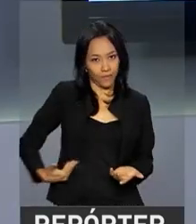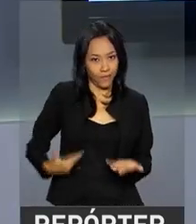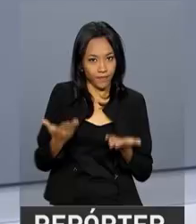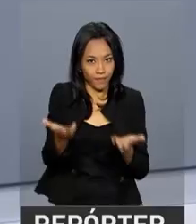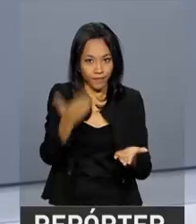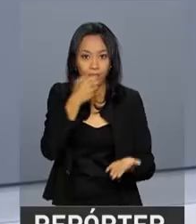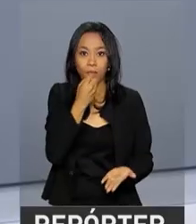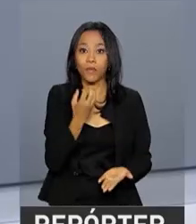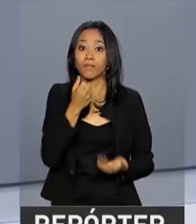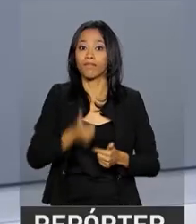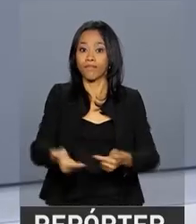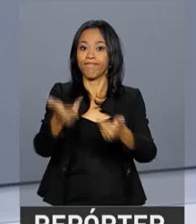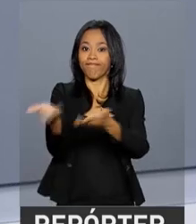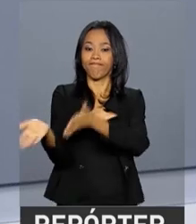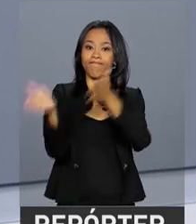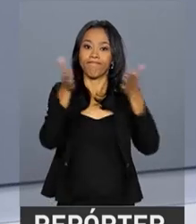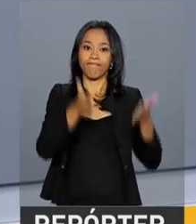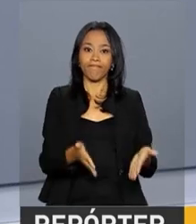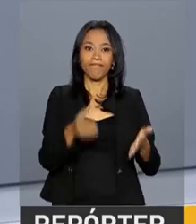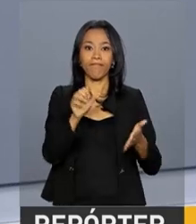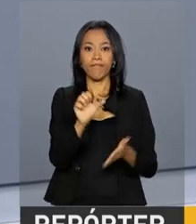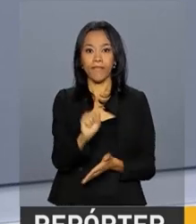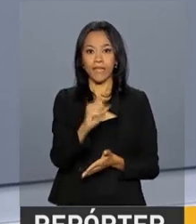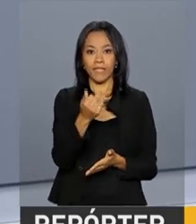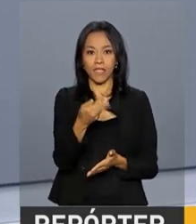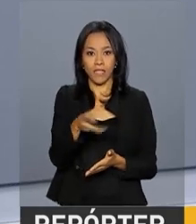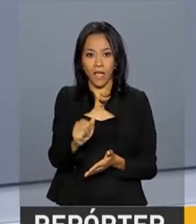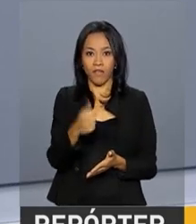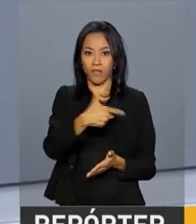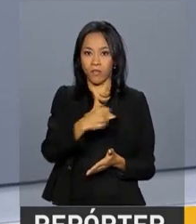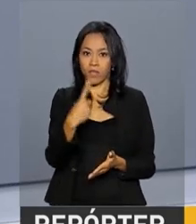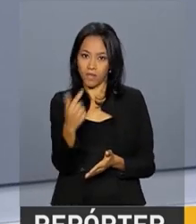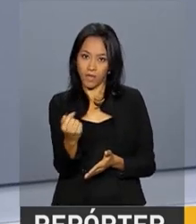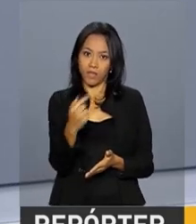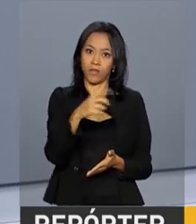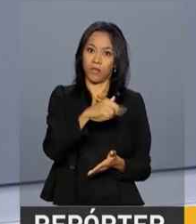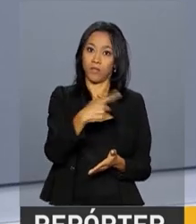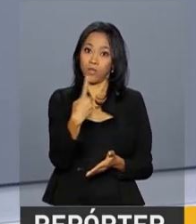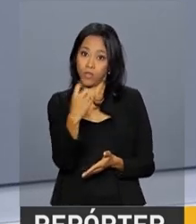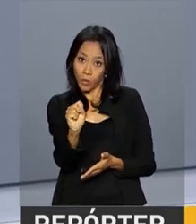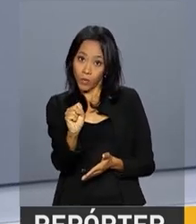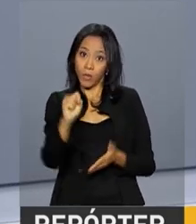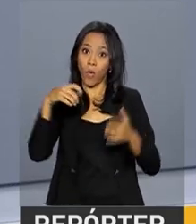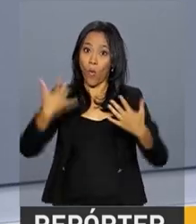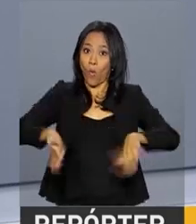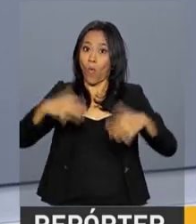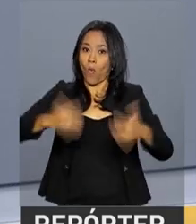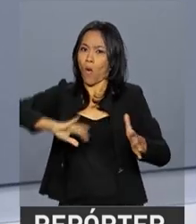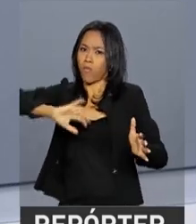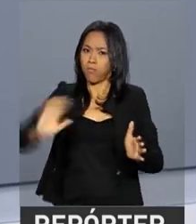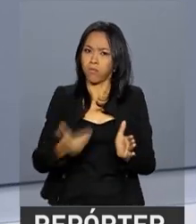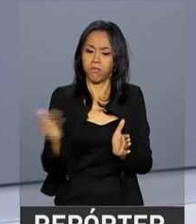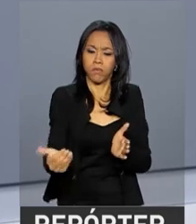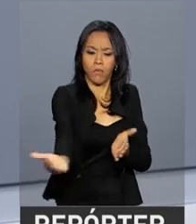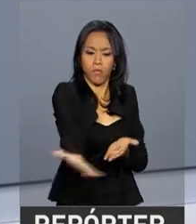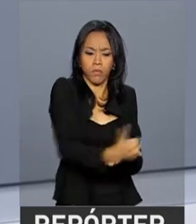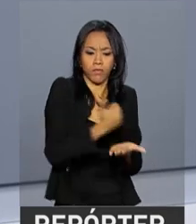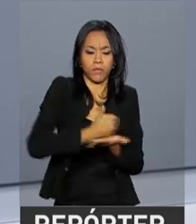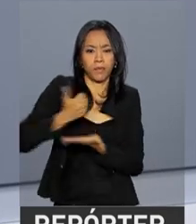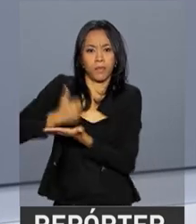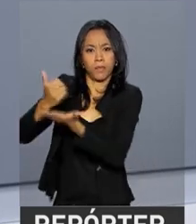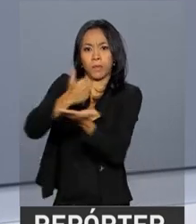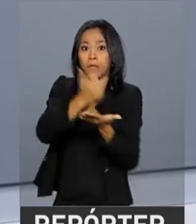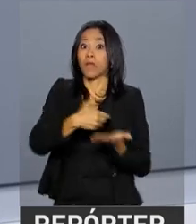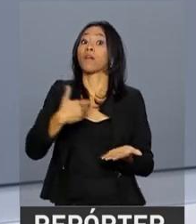lona a safra de grãos de 2010 em 2018 deve ser a segunda maior de toda a série histórica podendo